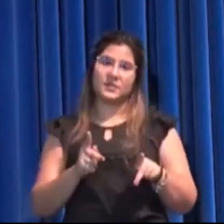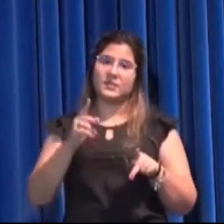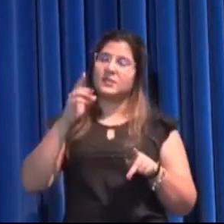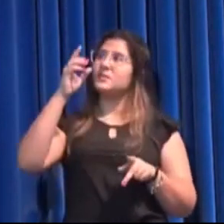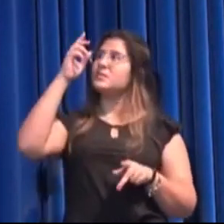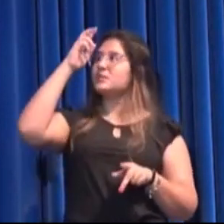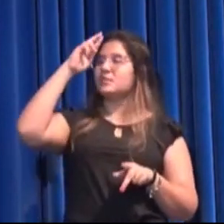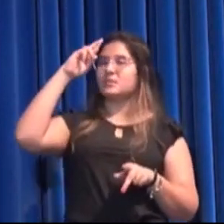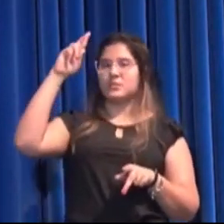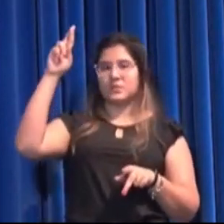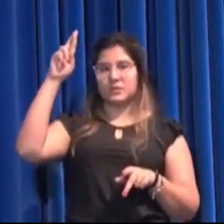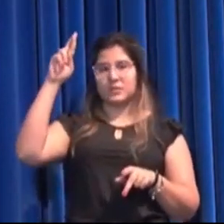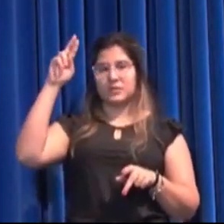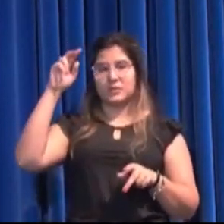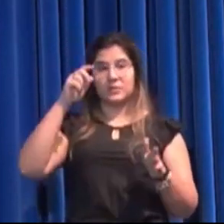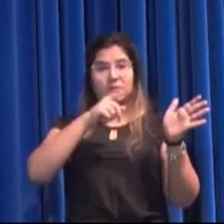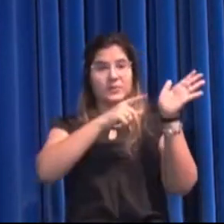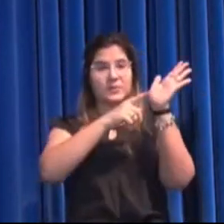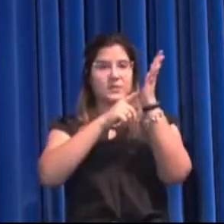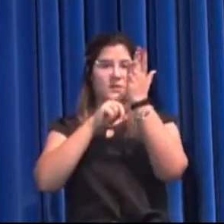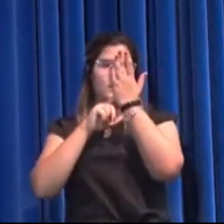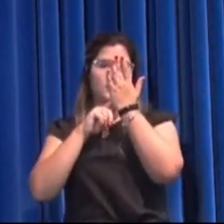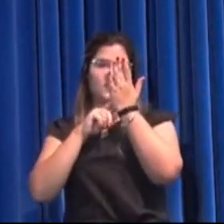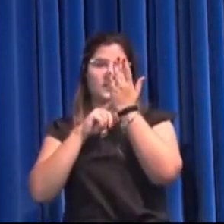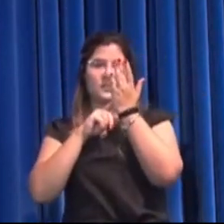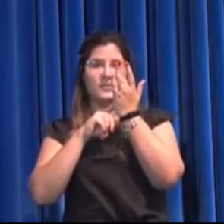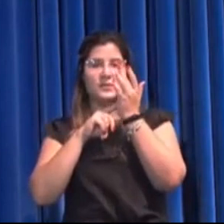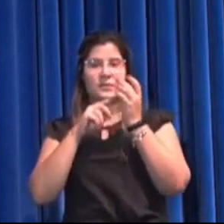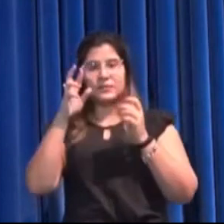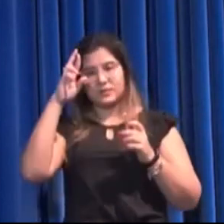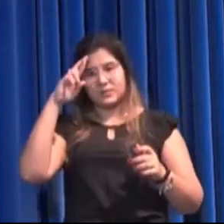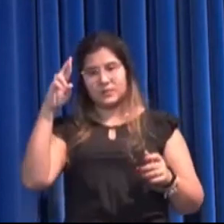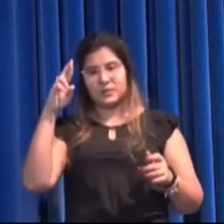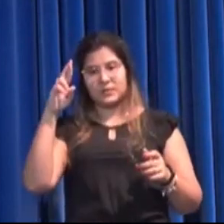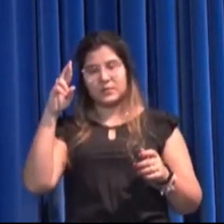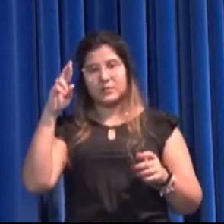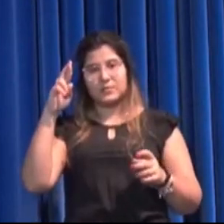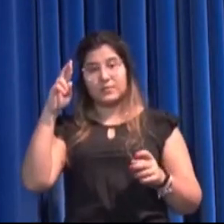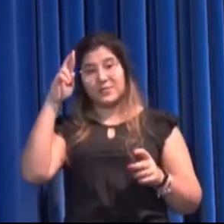do Senhor, reconhecendo que Ele é o Senhor.